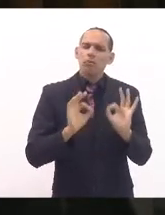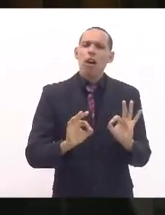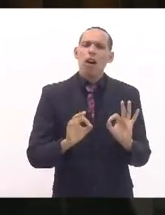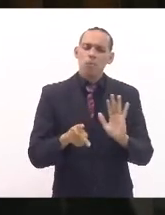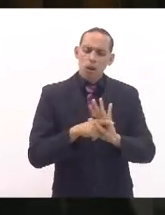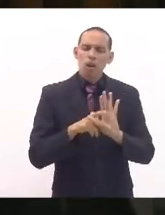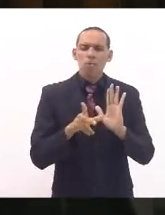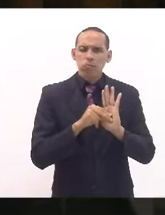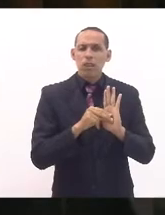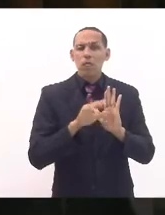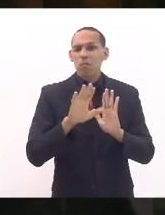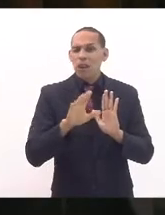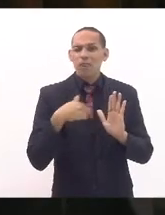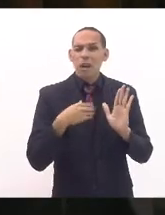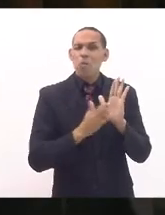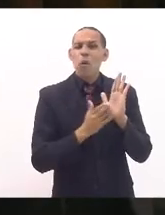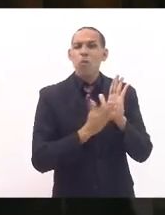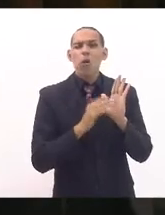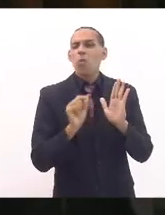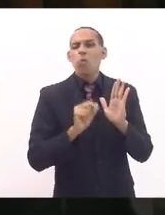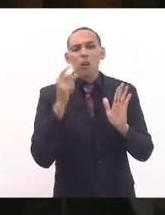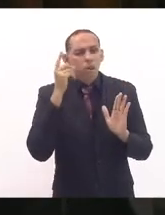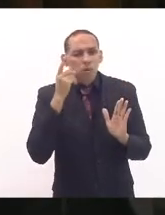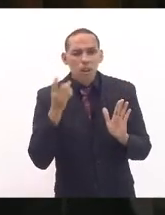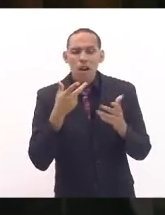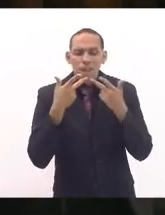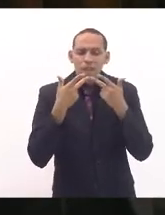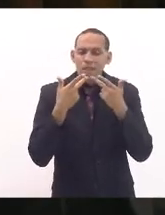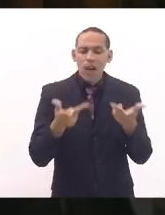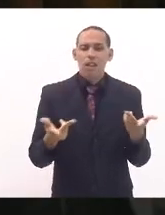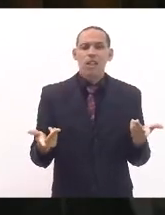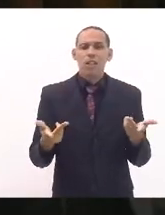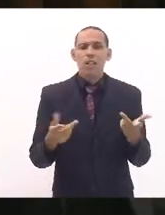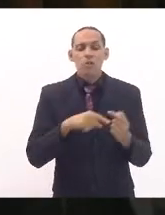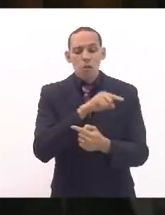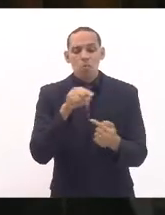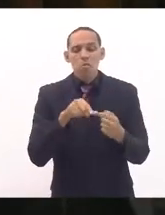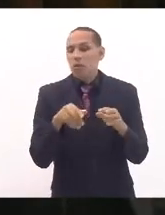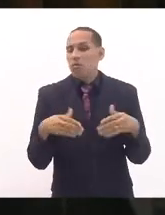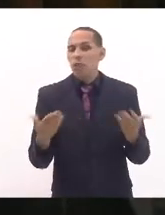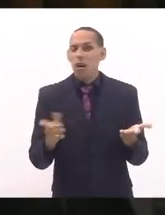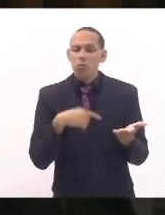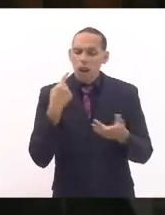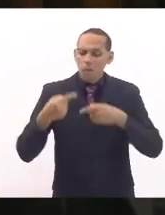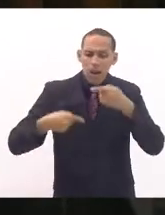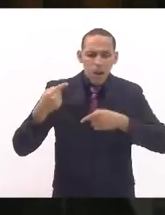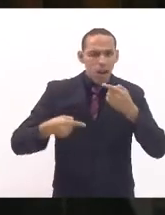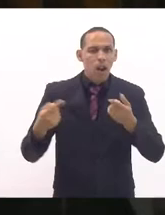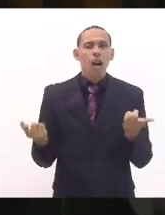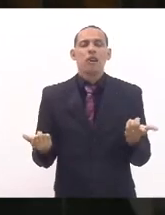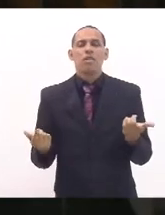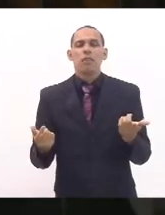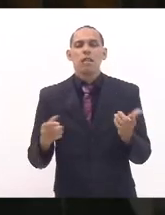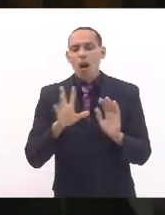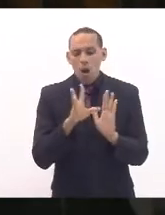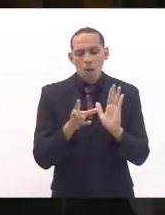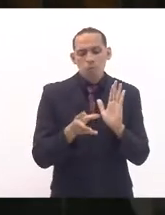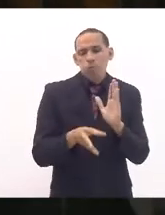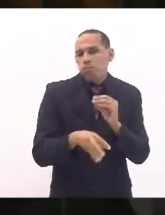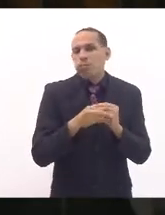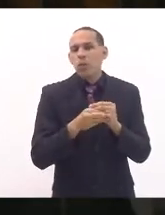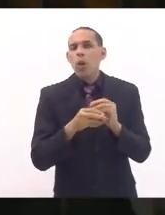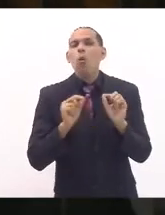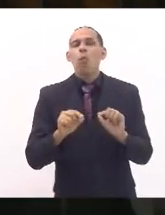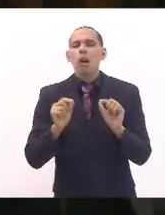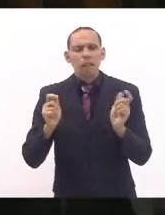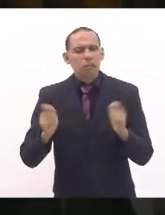emenda. Mas o que eu estou propondo, deputado, é que diga qual é o objetivo da emenda para que a gente debata o que é possível incorporar, a deputada Lucinha